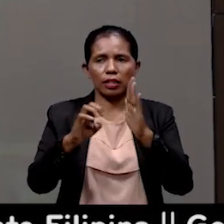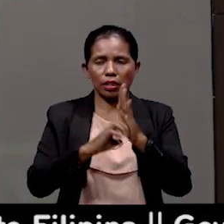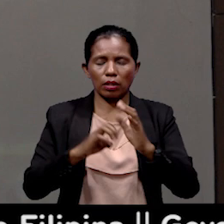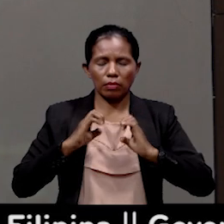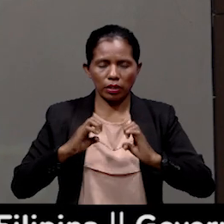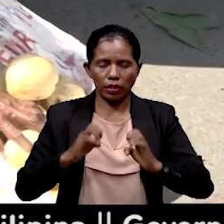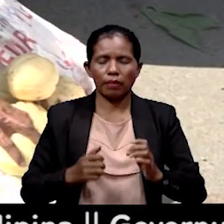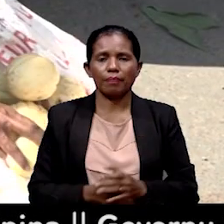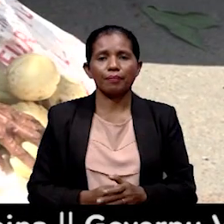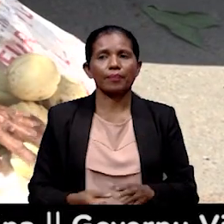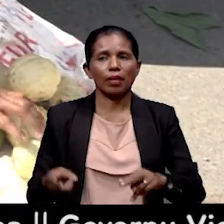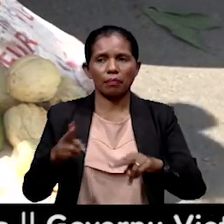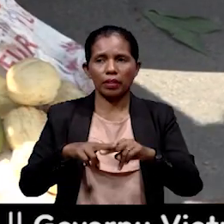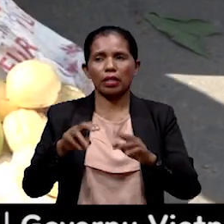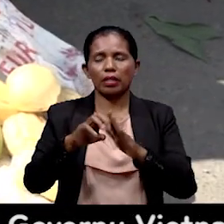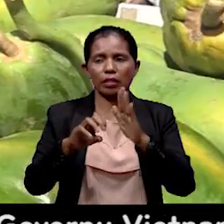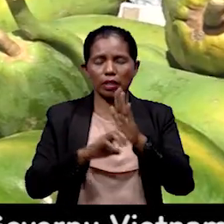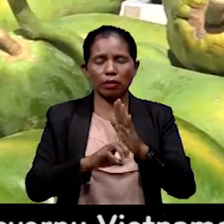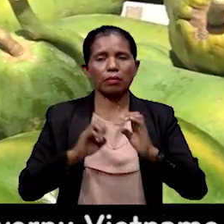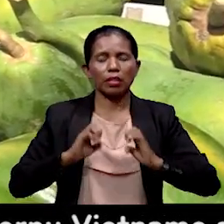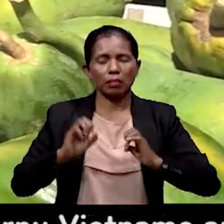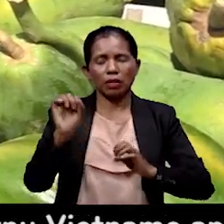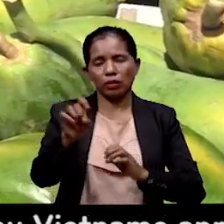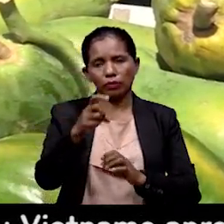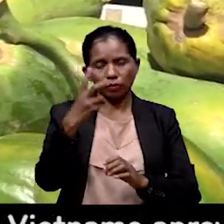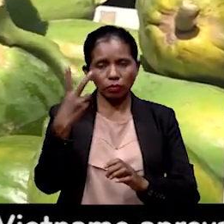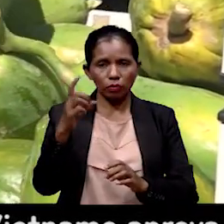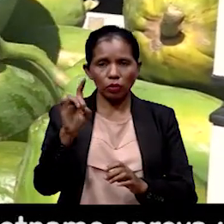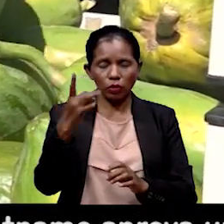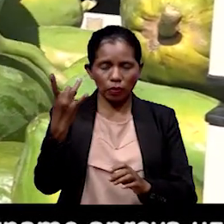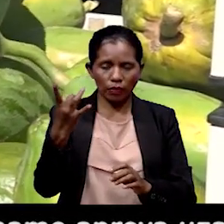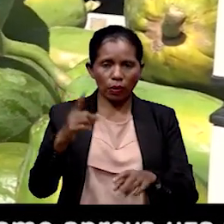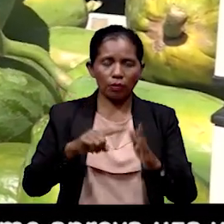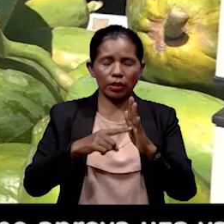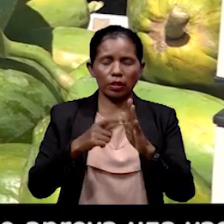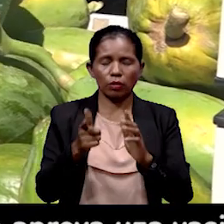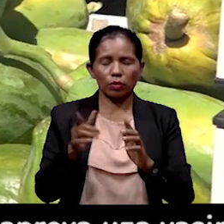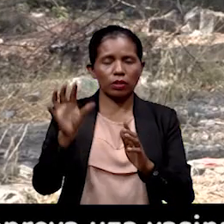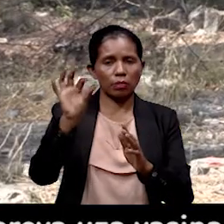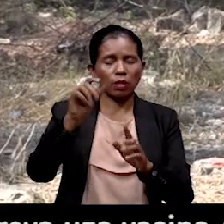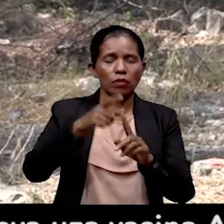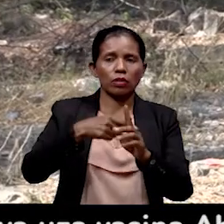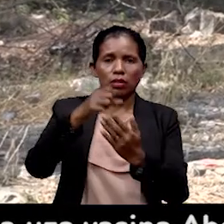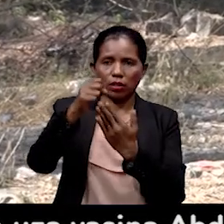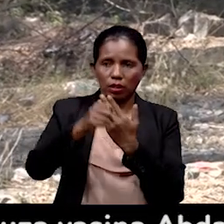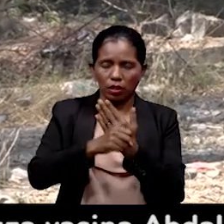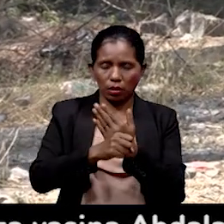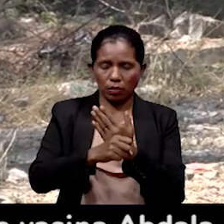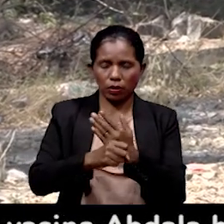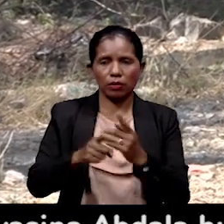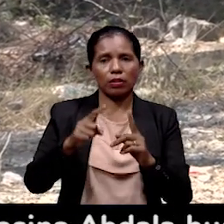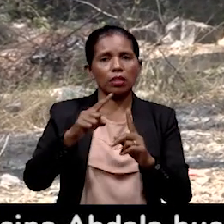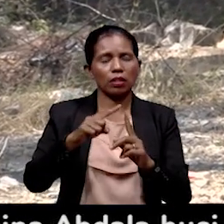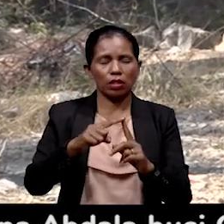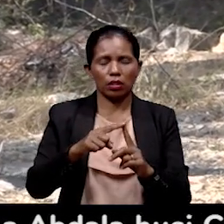Extensão do estado de emergência para a Sanur Resengualu, né? Hahuhu Siloron Ronul Resencia, Fulan Setembro, Toloron Ronul Resencia,